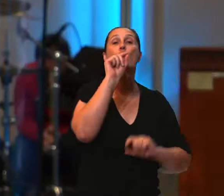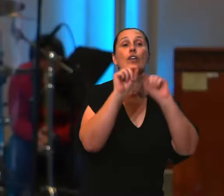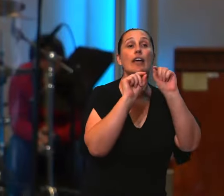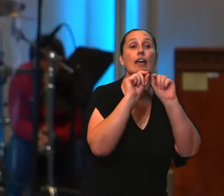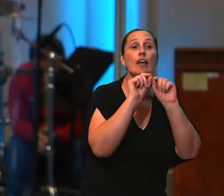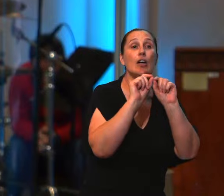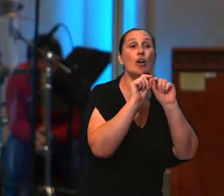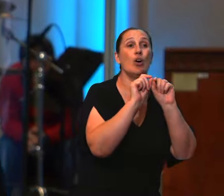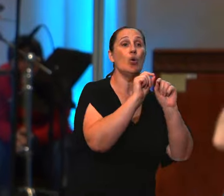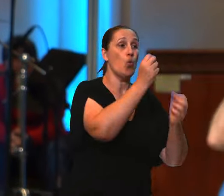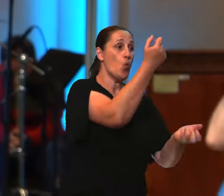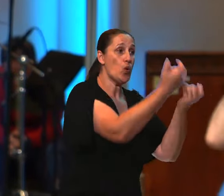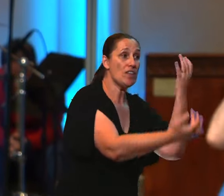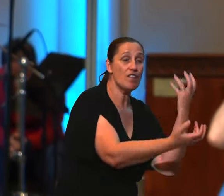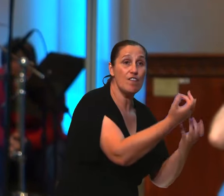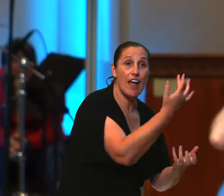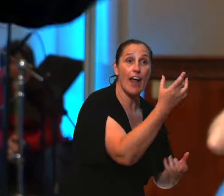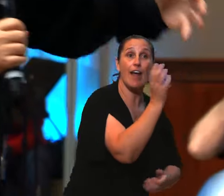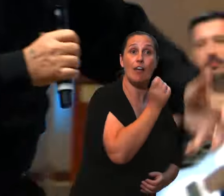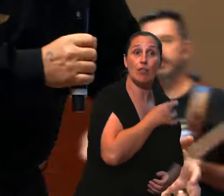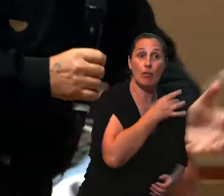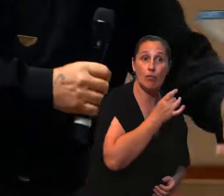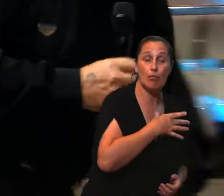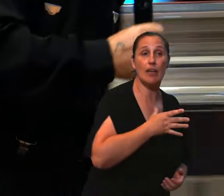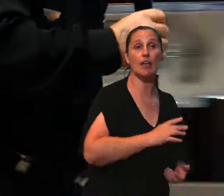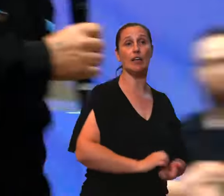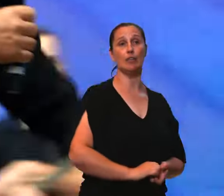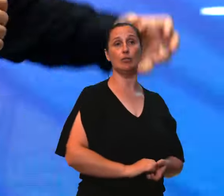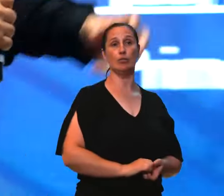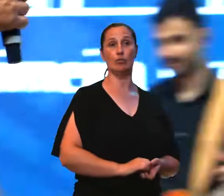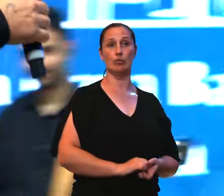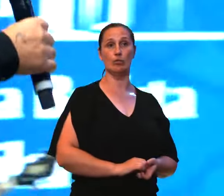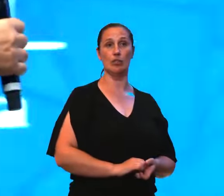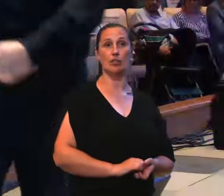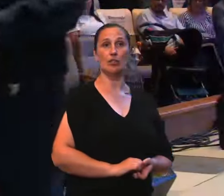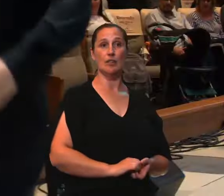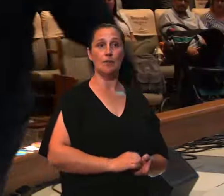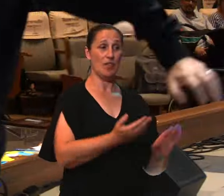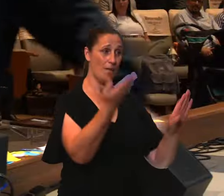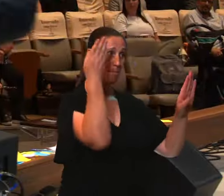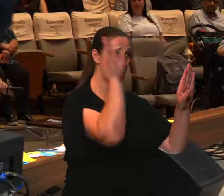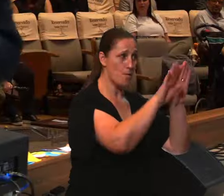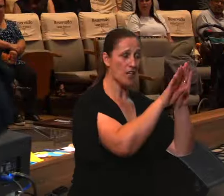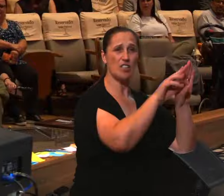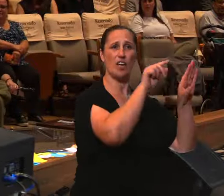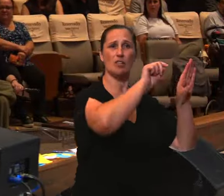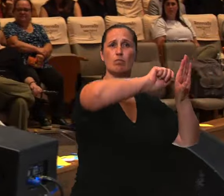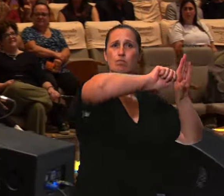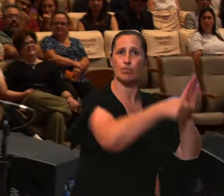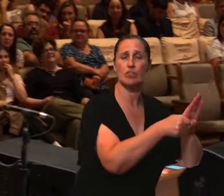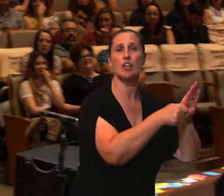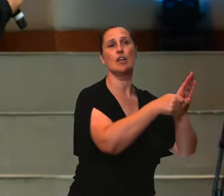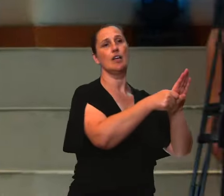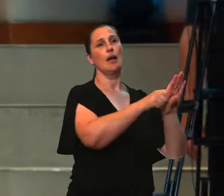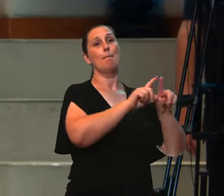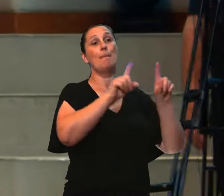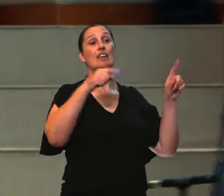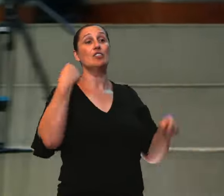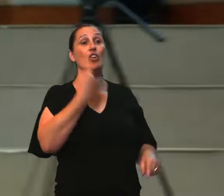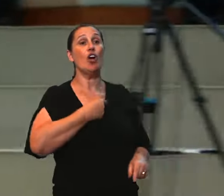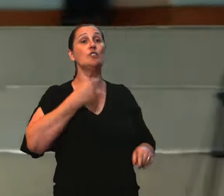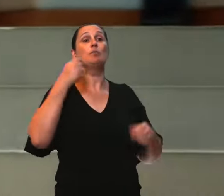Eles que fecharam a porta do inferno pra gente não invadir e é ministério da Igreja invadir o inferno roubar